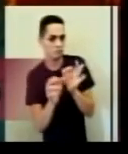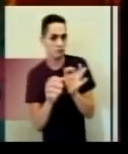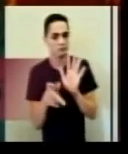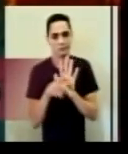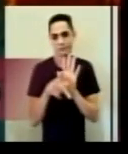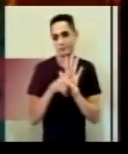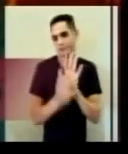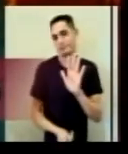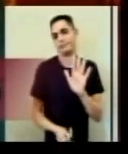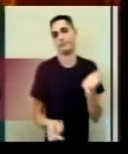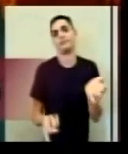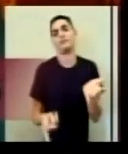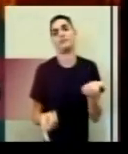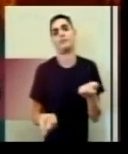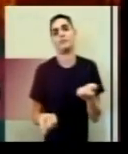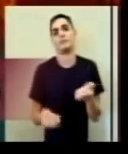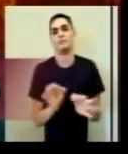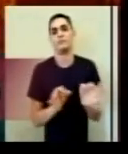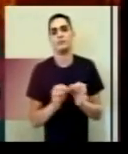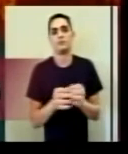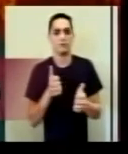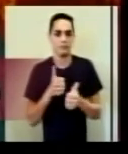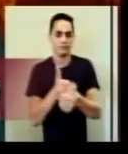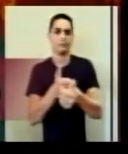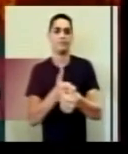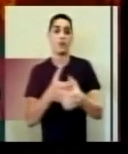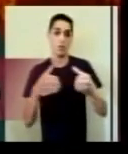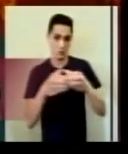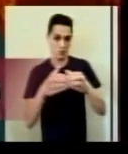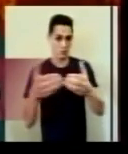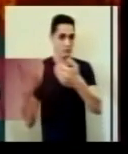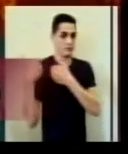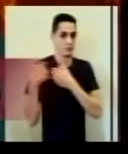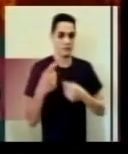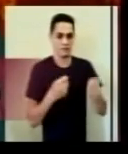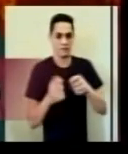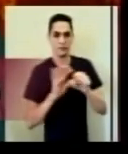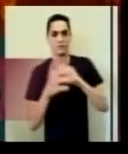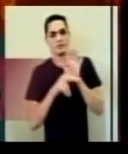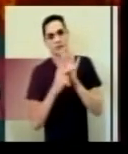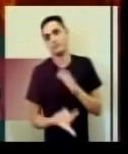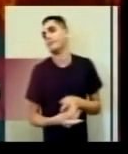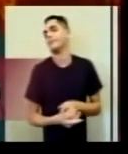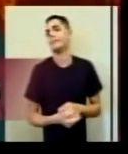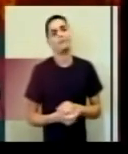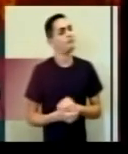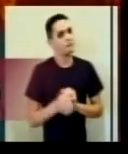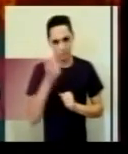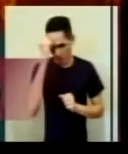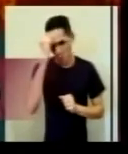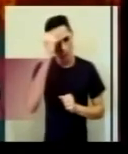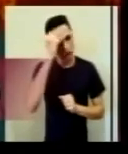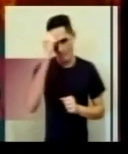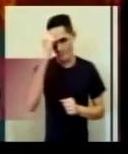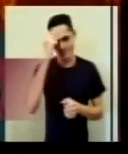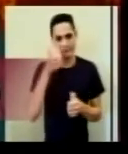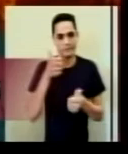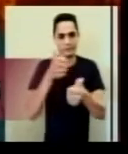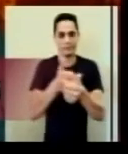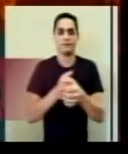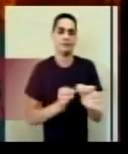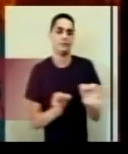da curva. É isso que foi o nosso projeto e tem seguido. E o comitê